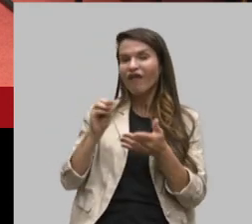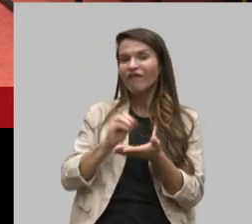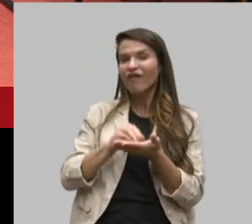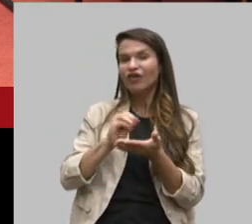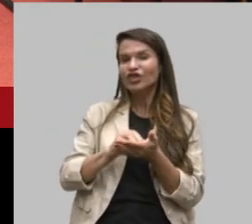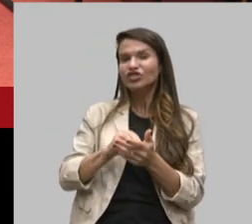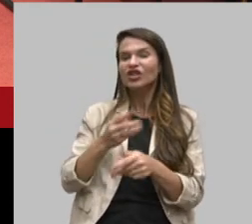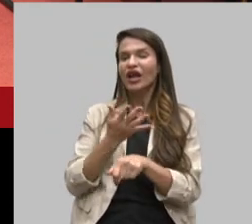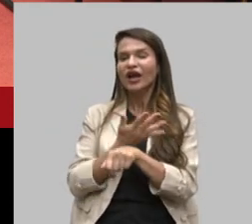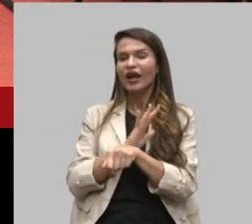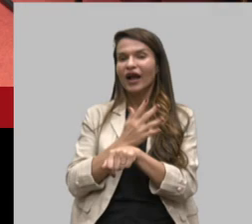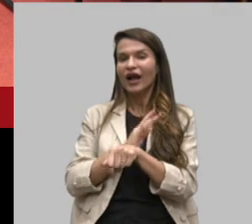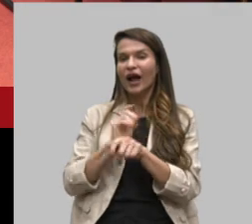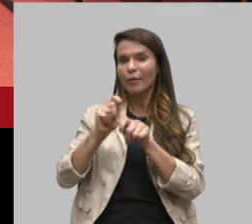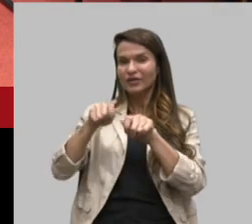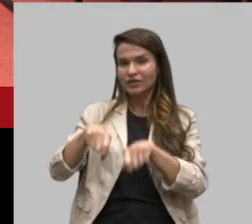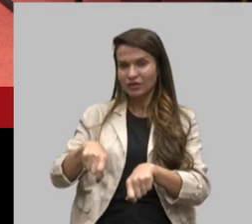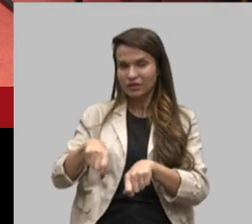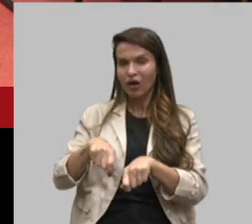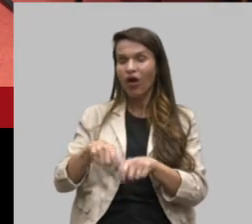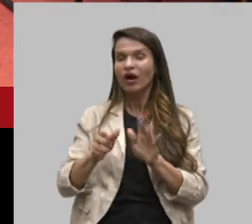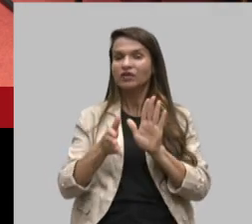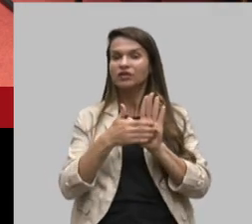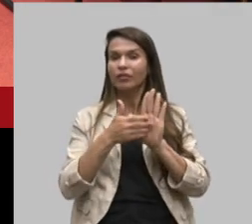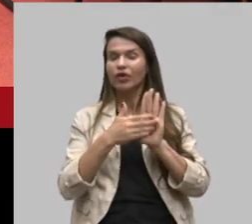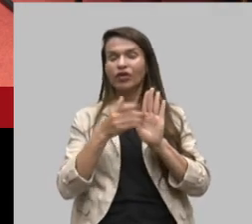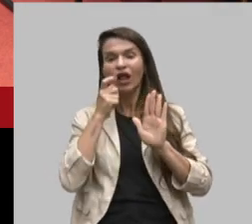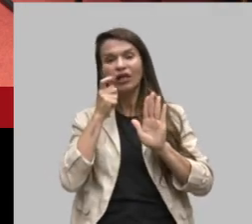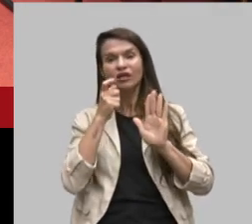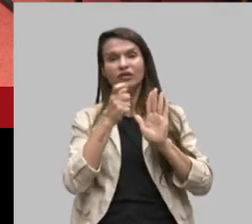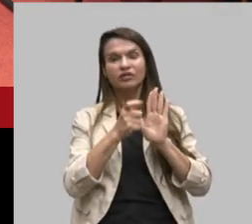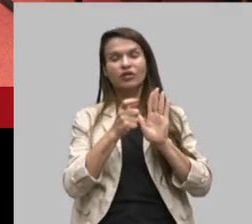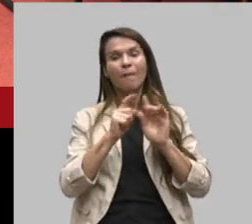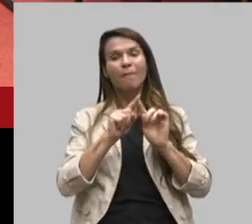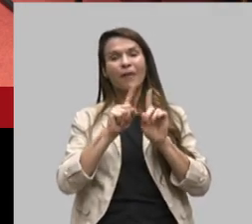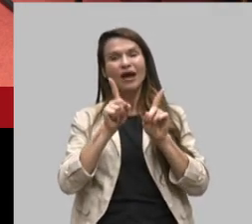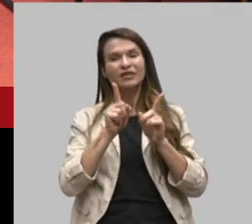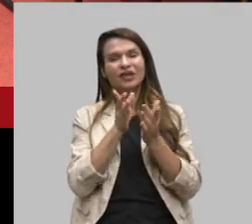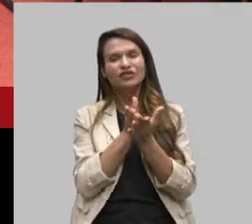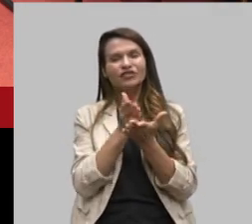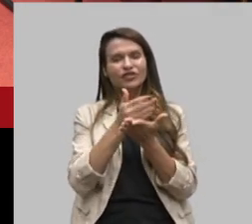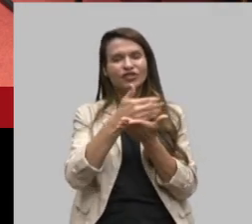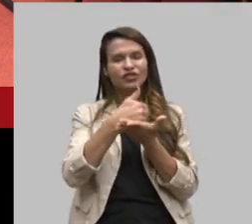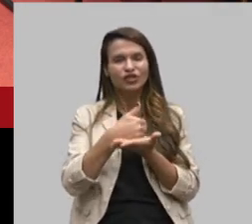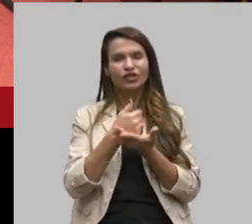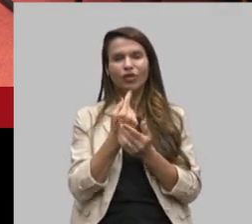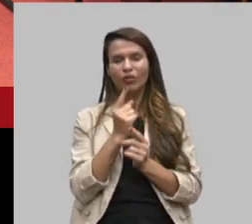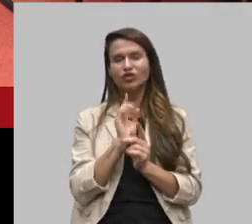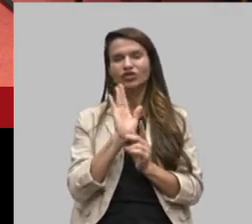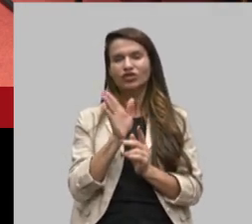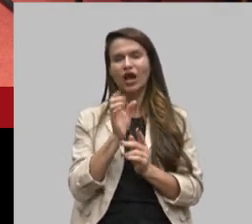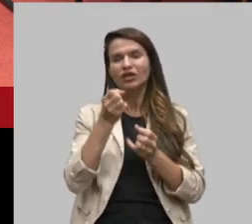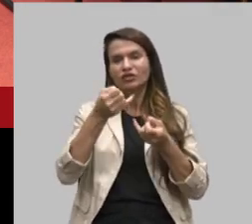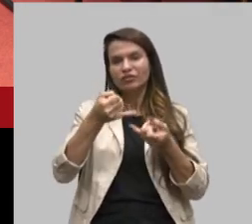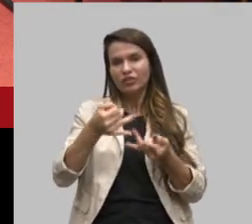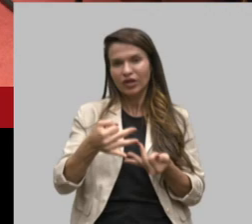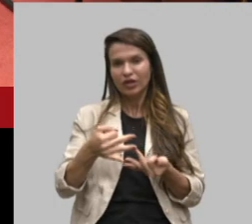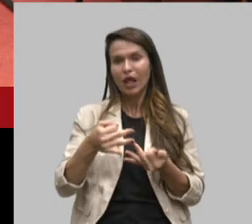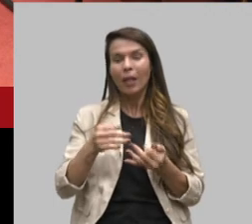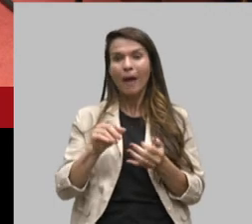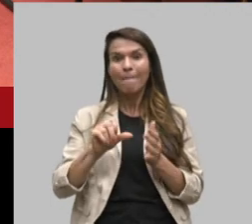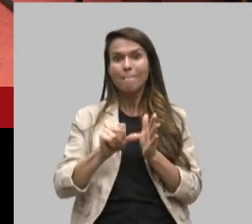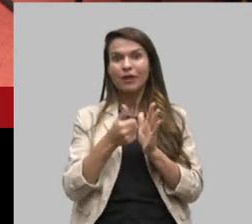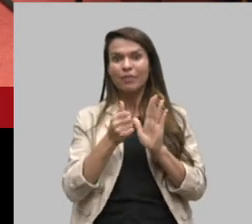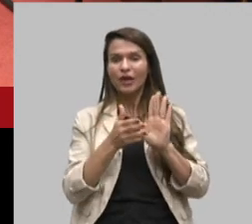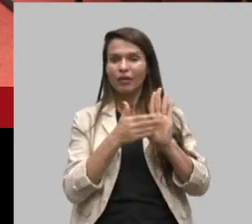essa proposta ela é interessante porém ela é dividida numa coisa que foi retratada na primeira proposta que é a